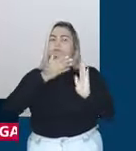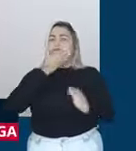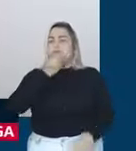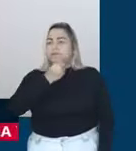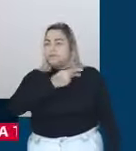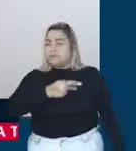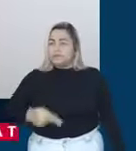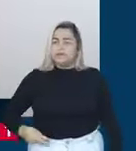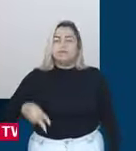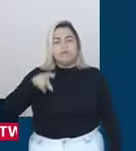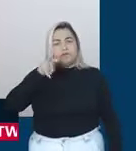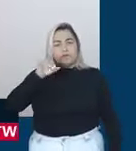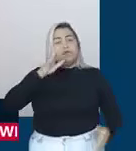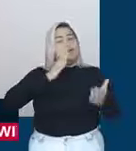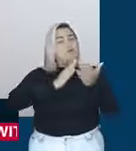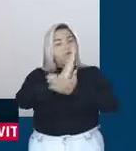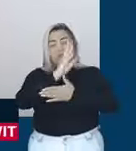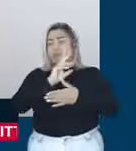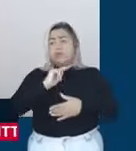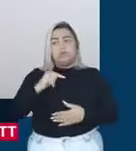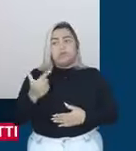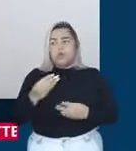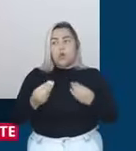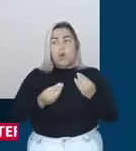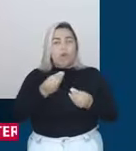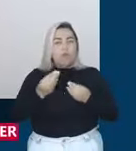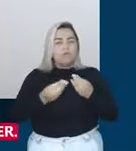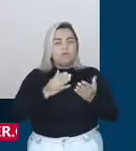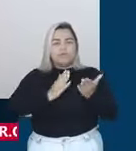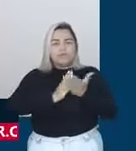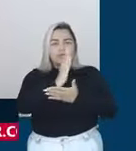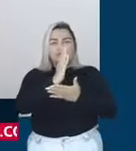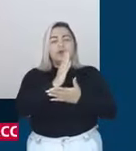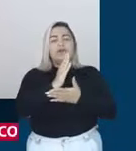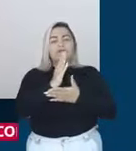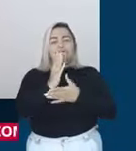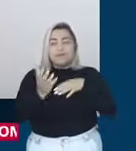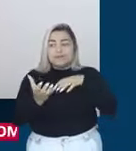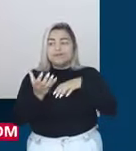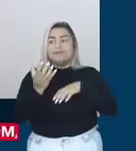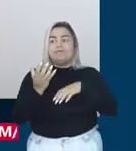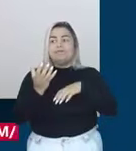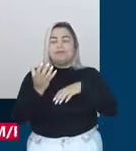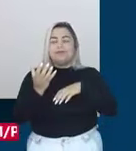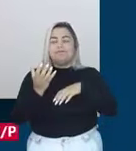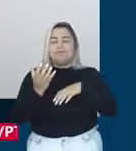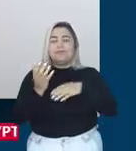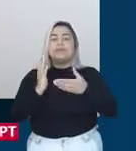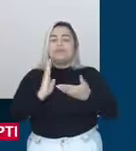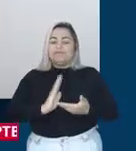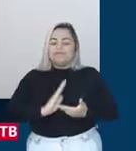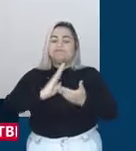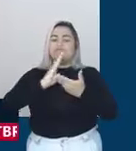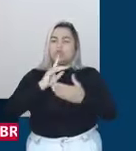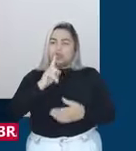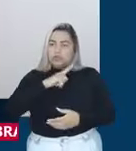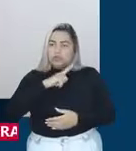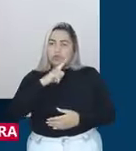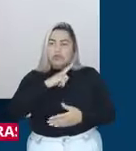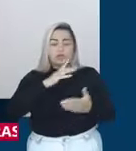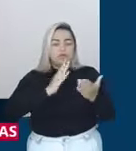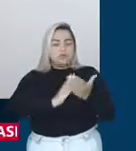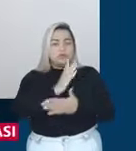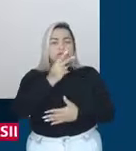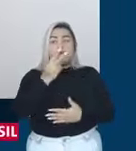ser aprovado, não tem como não aprovar, que Câmara e Senado já tinham aprovado por 2 vezes, só que o outro